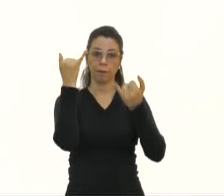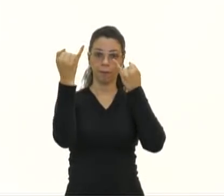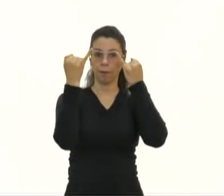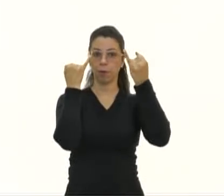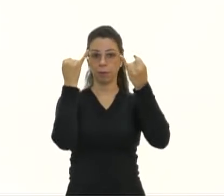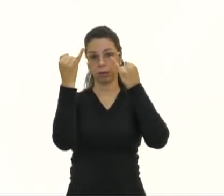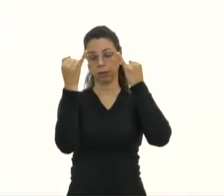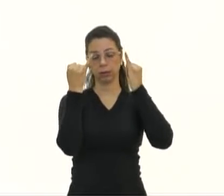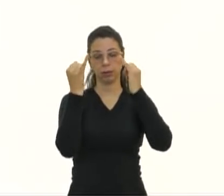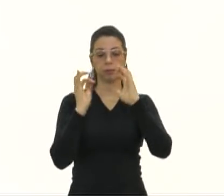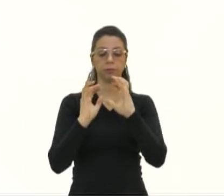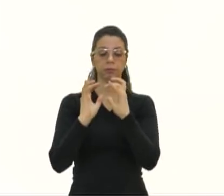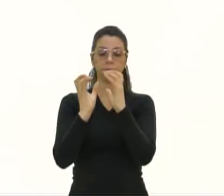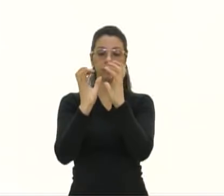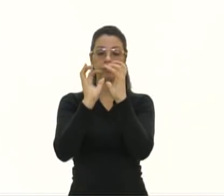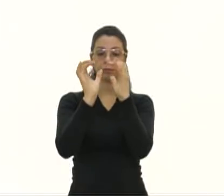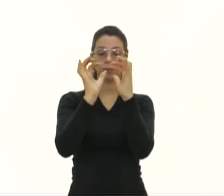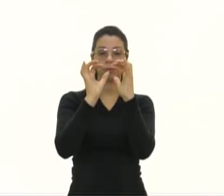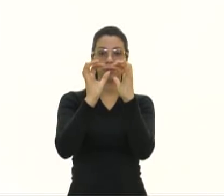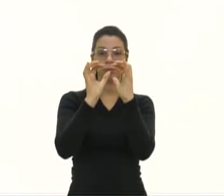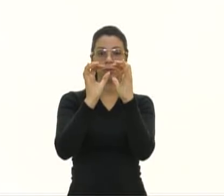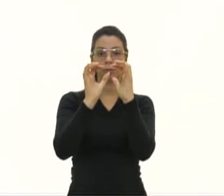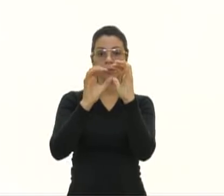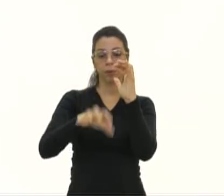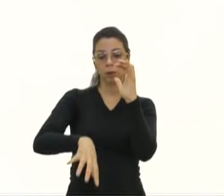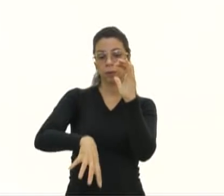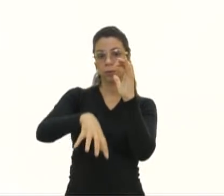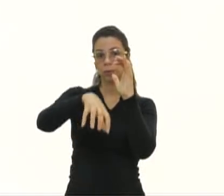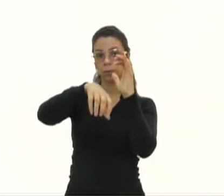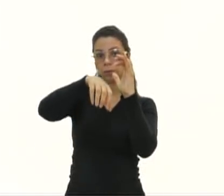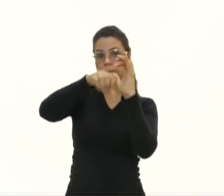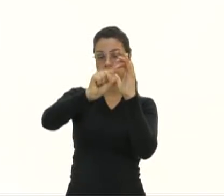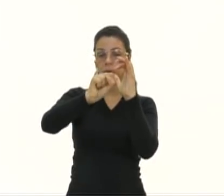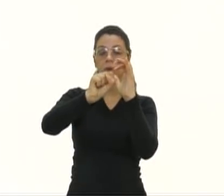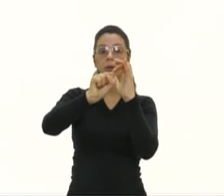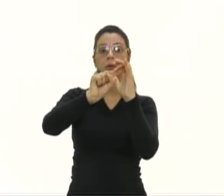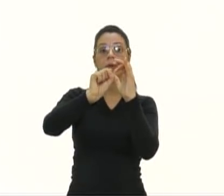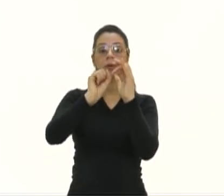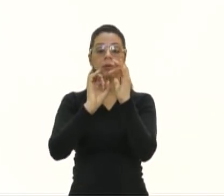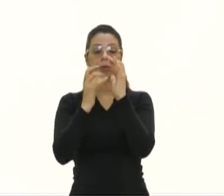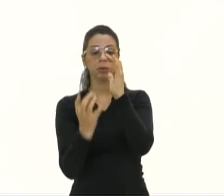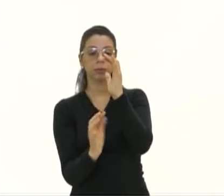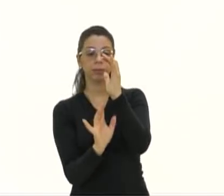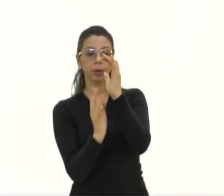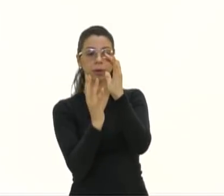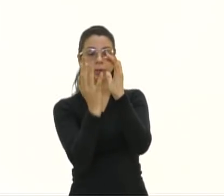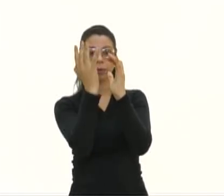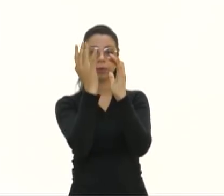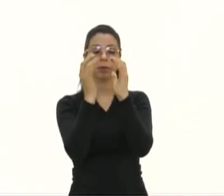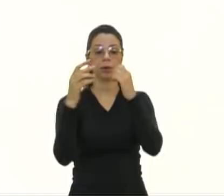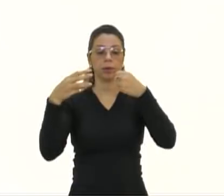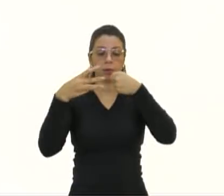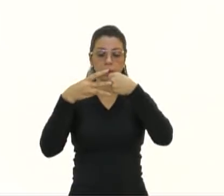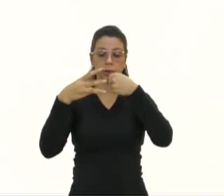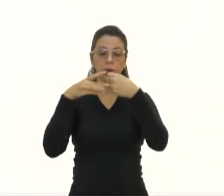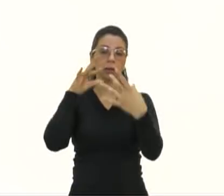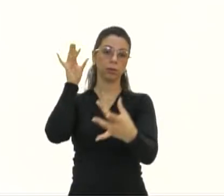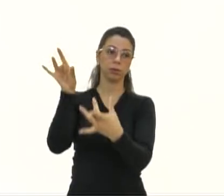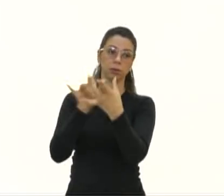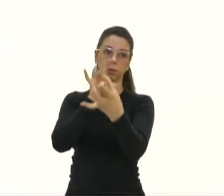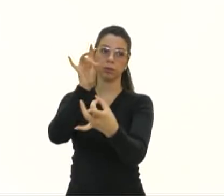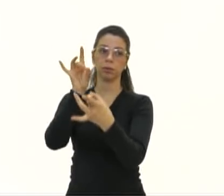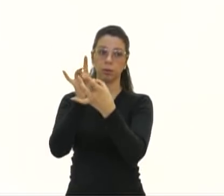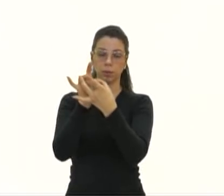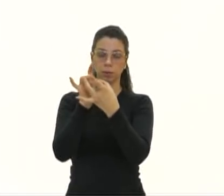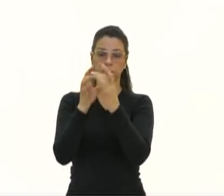ser levadas, vão ser captadas pelo órgão, vão ser levadas até essa célula especial, que